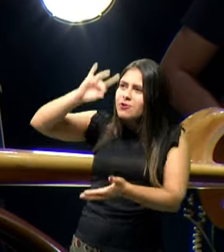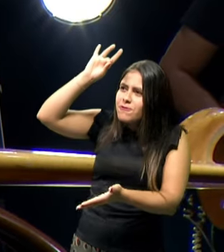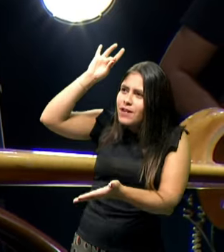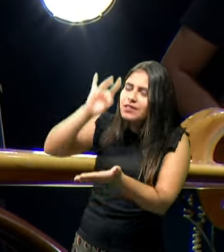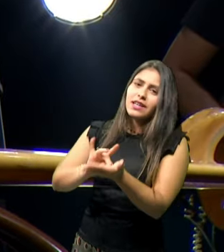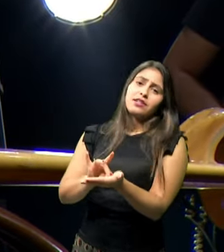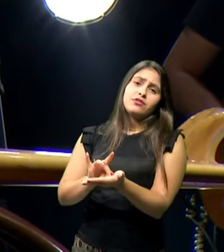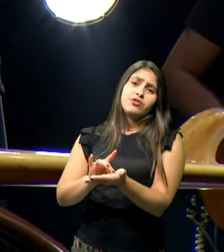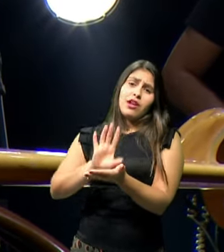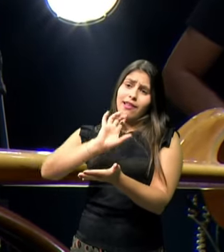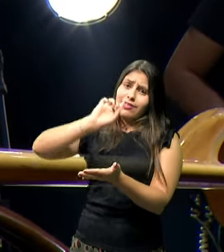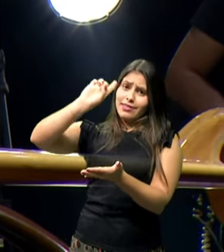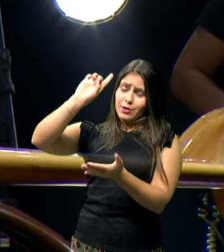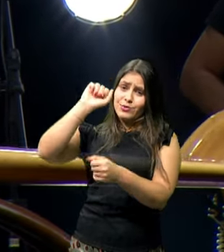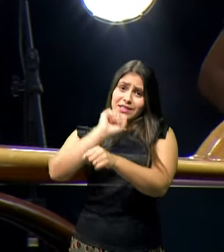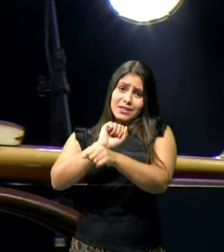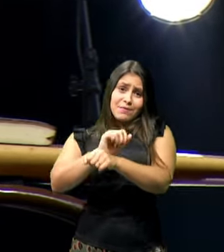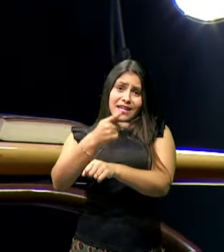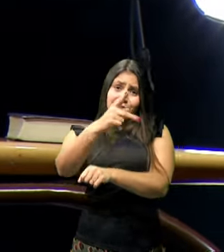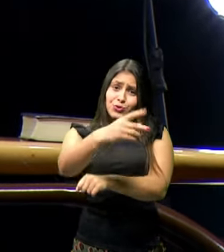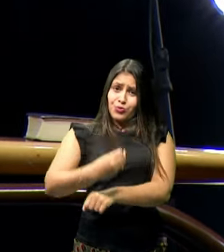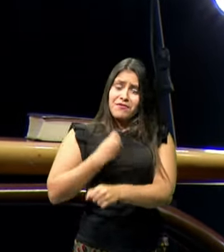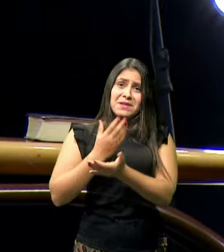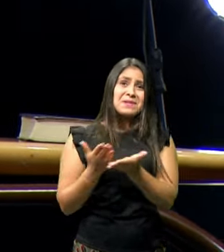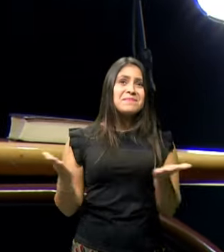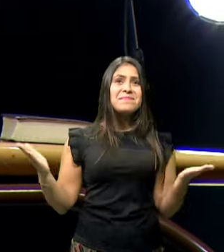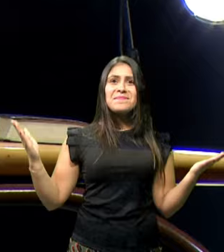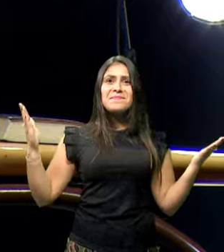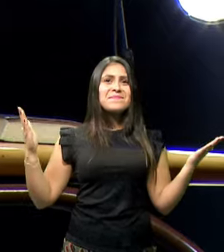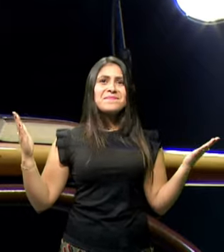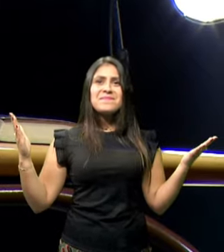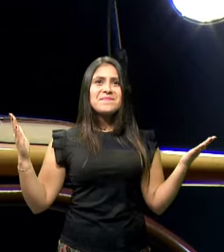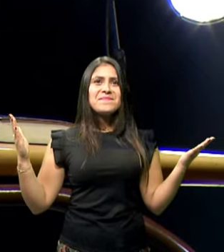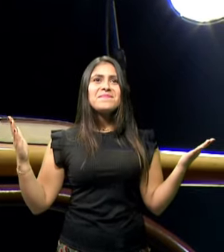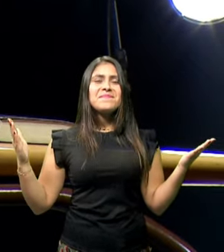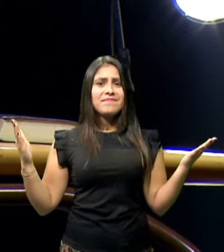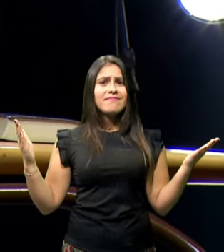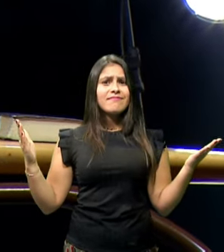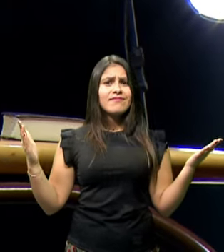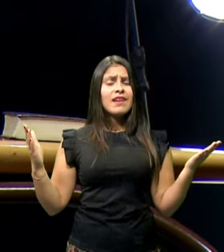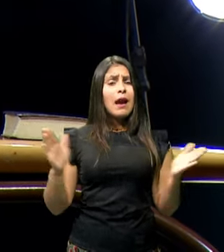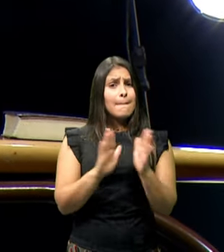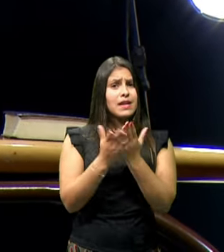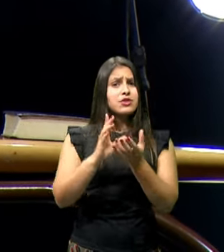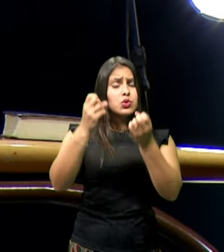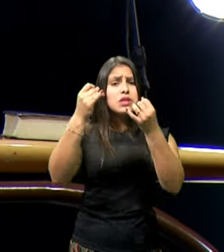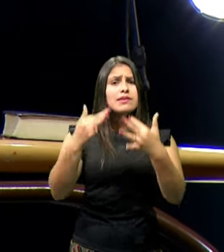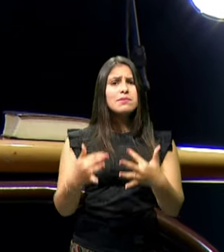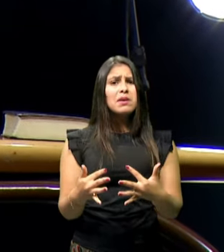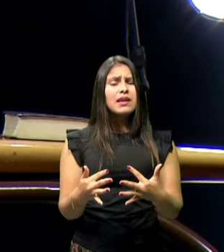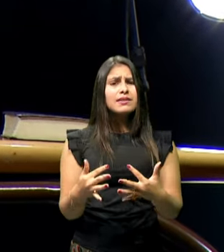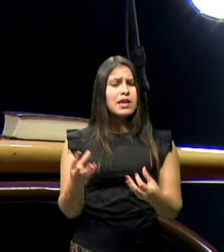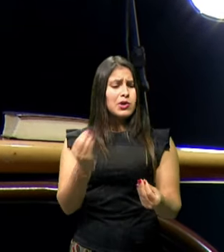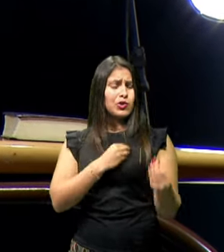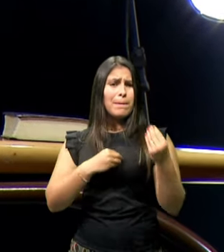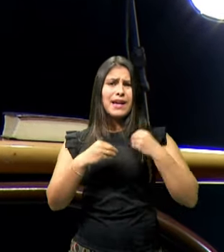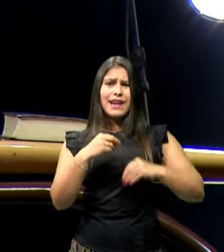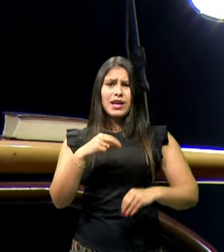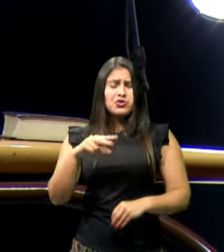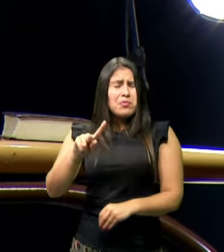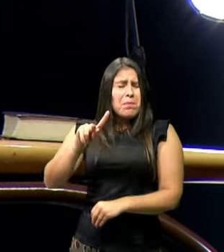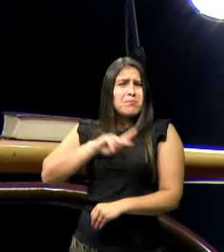Deus está de braços abertos. Do que se queixa o homem, diz Lamentações 3:39, dos seus próprios pecados.